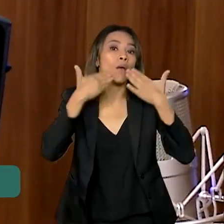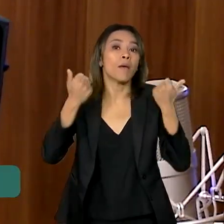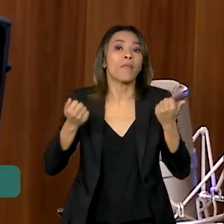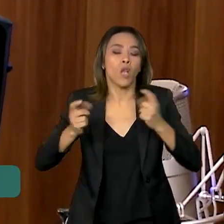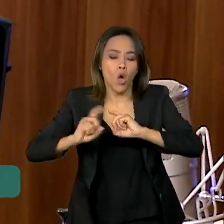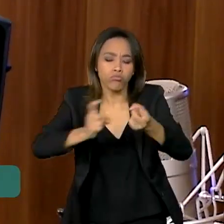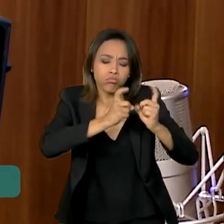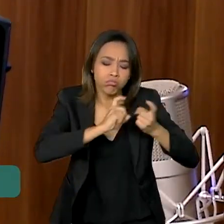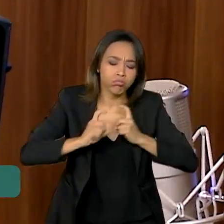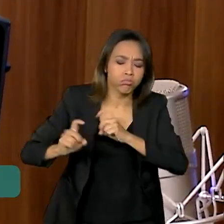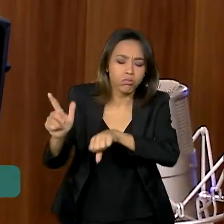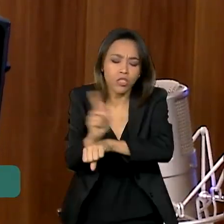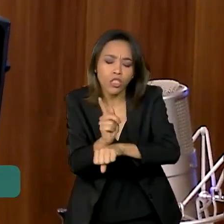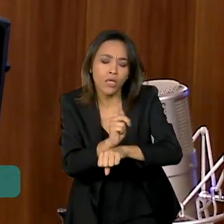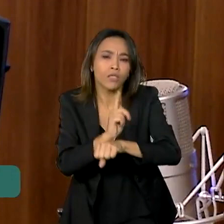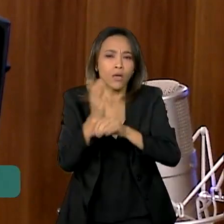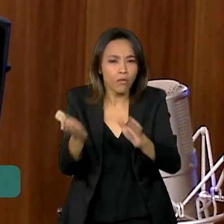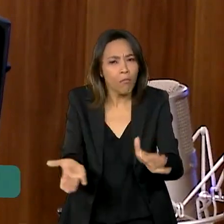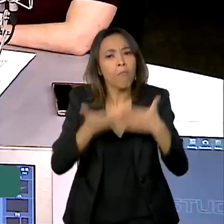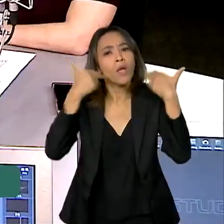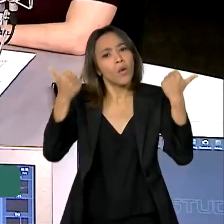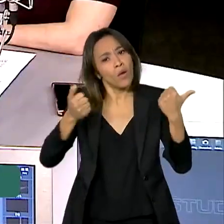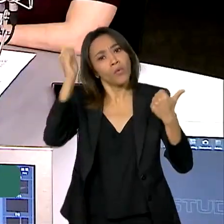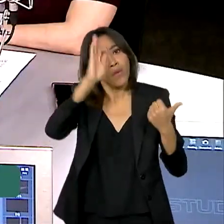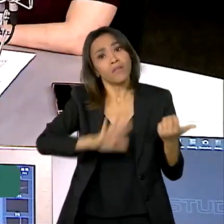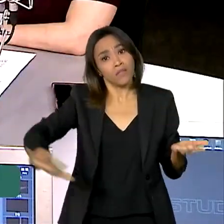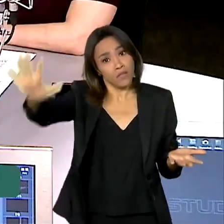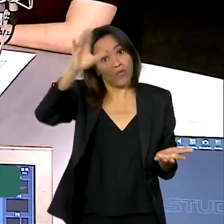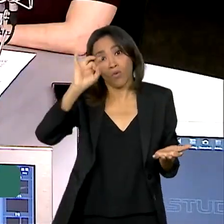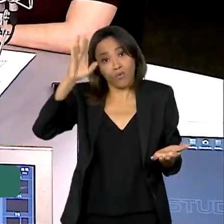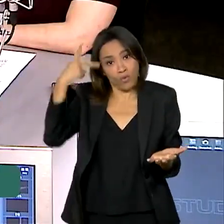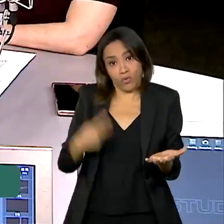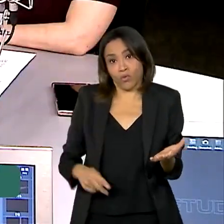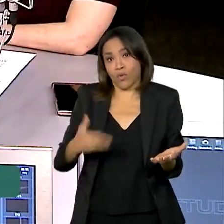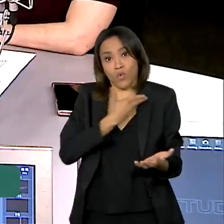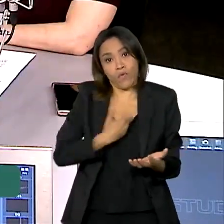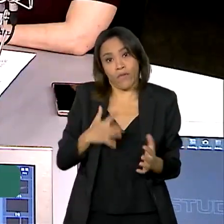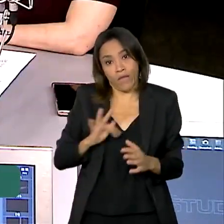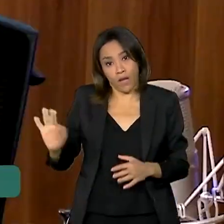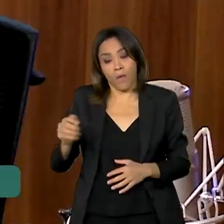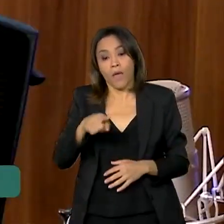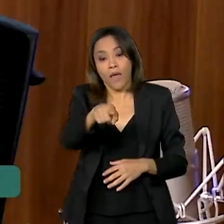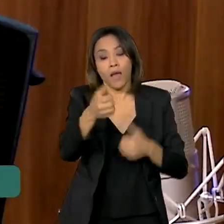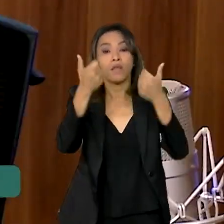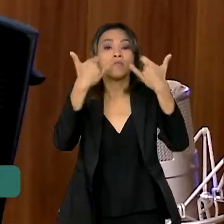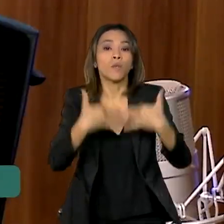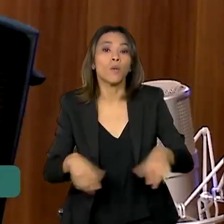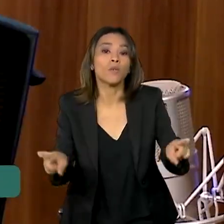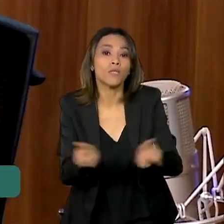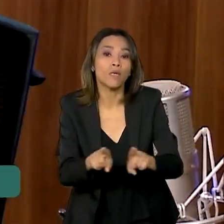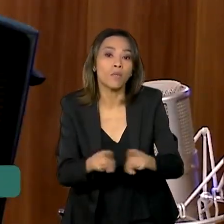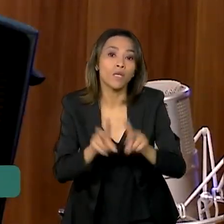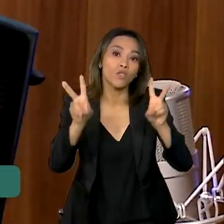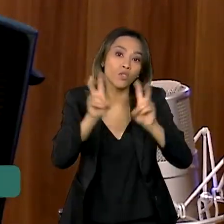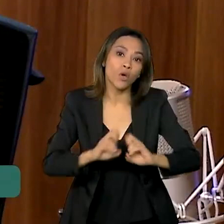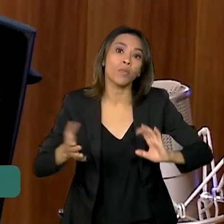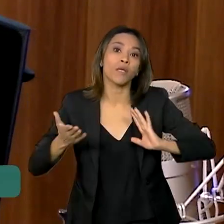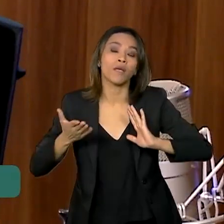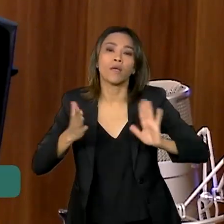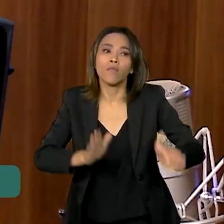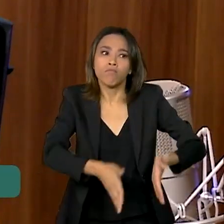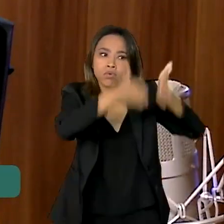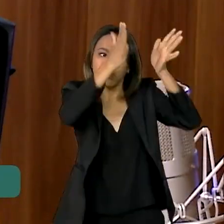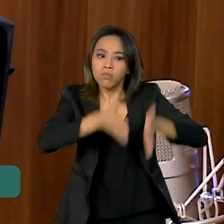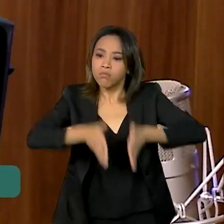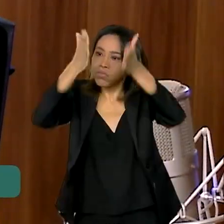de modernização e de inovação a todo o Brasil. Esther Dweck também falou sobre o programa Imóvel da Gente, que vai